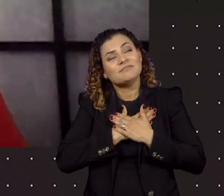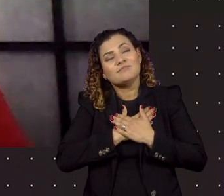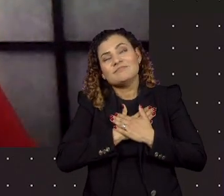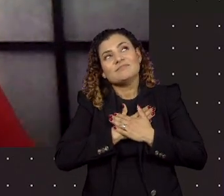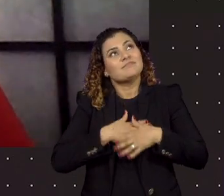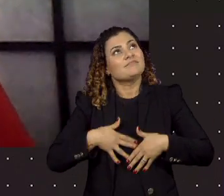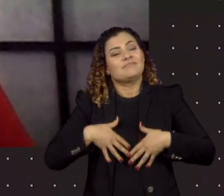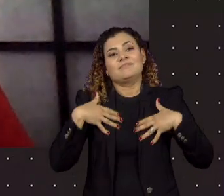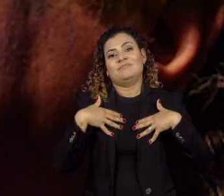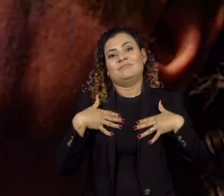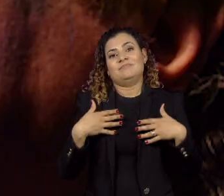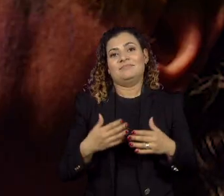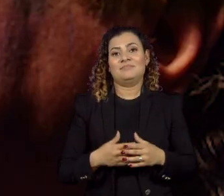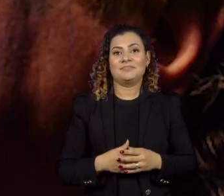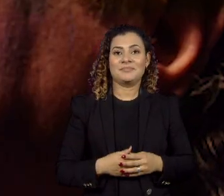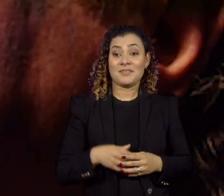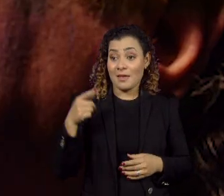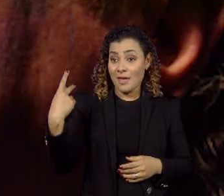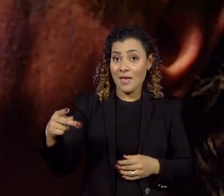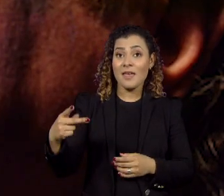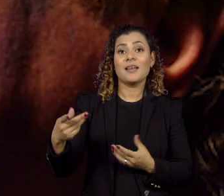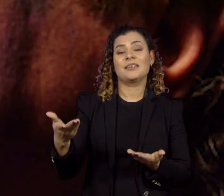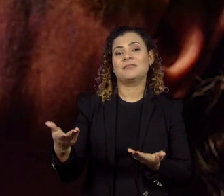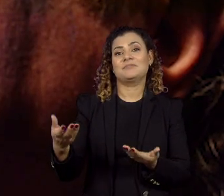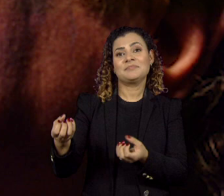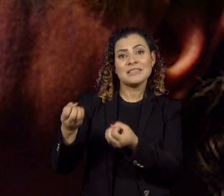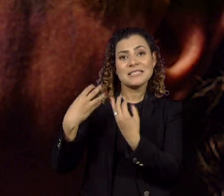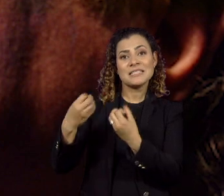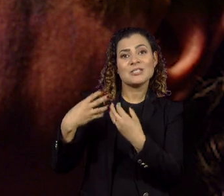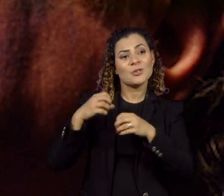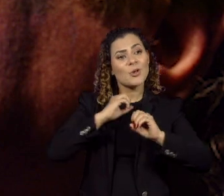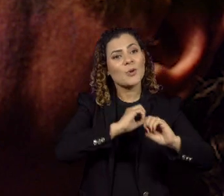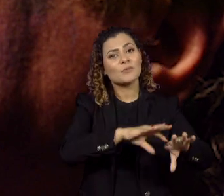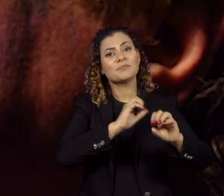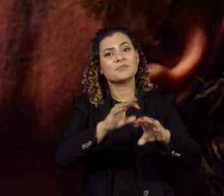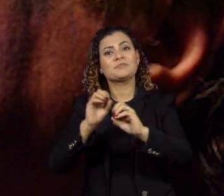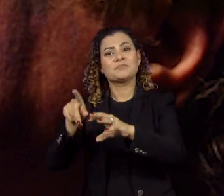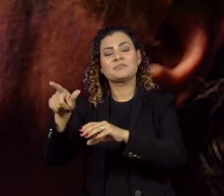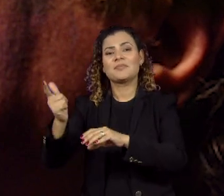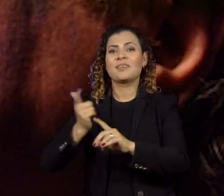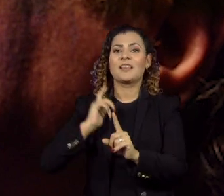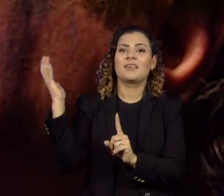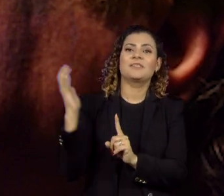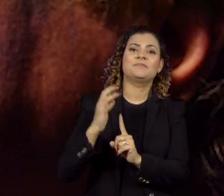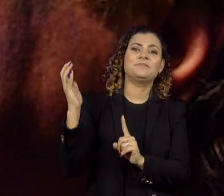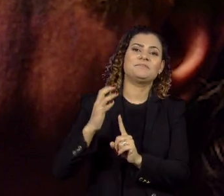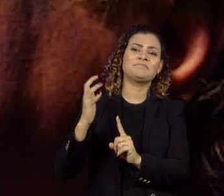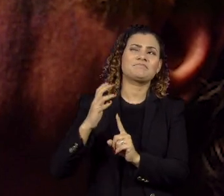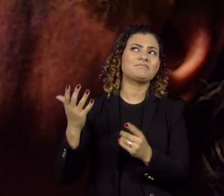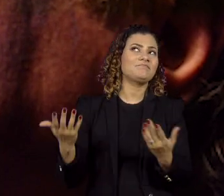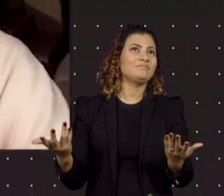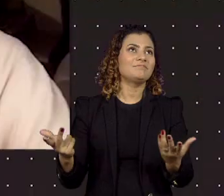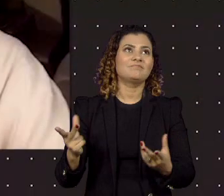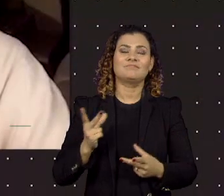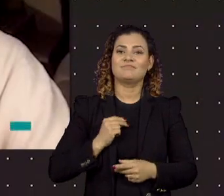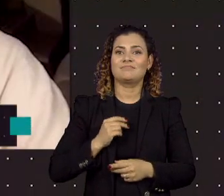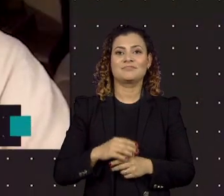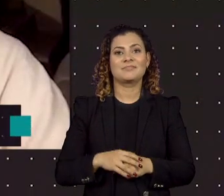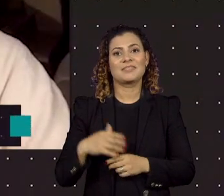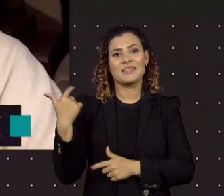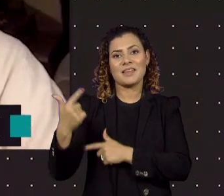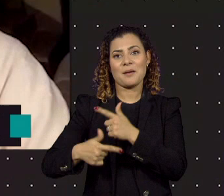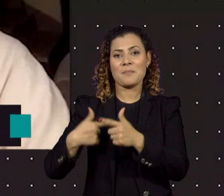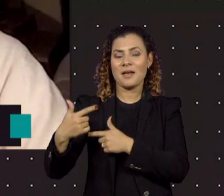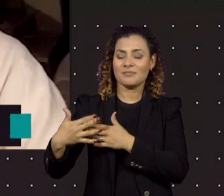mim. Tudo que ele deixou, né? Acho que deixou raízes desse